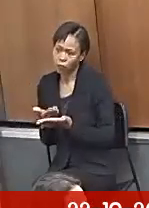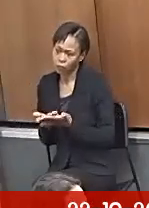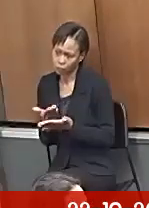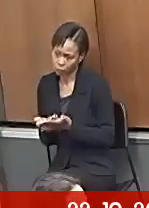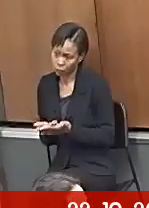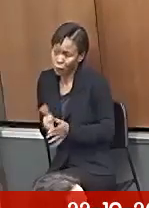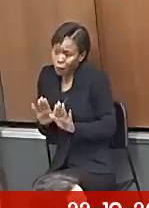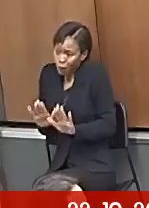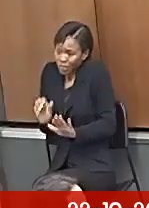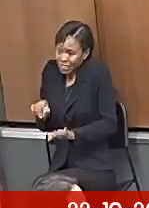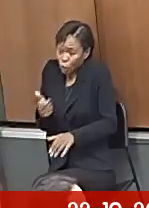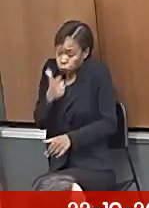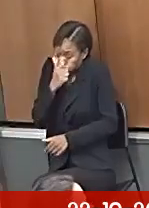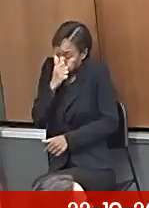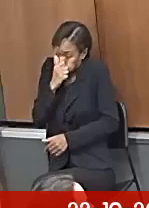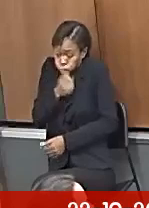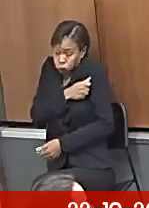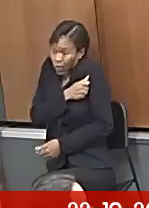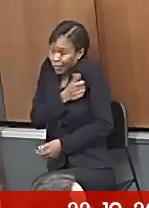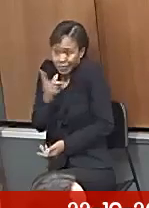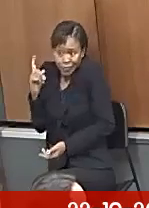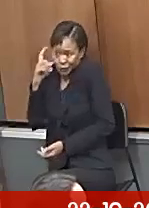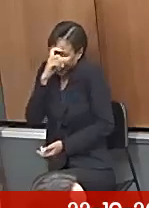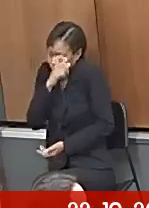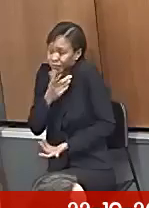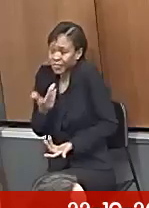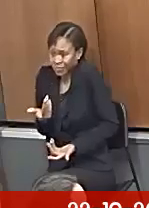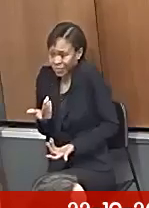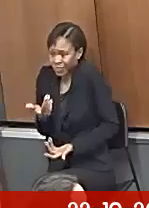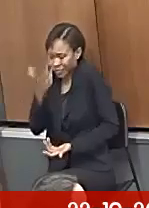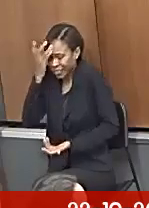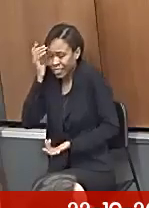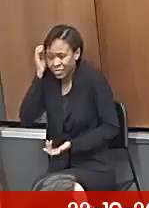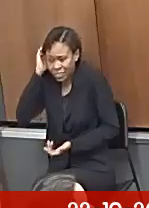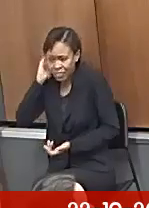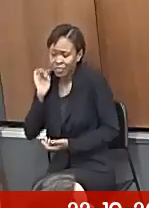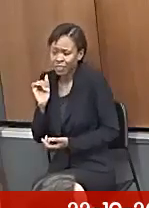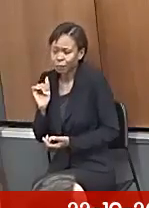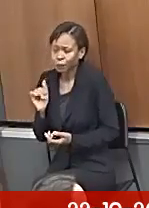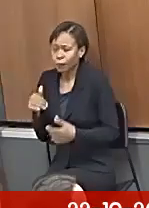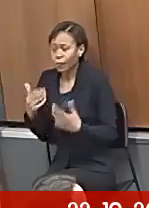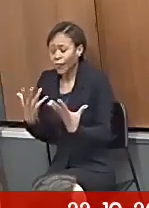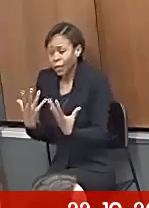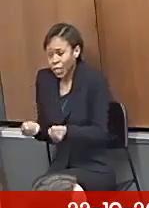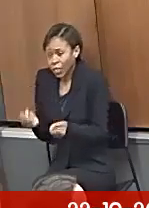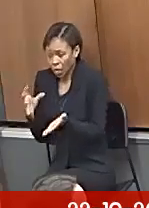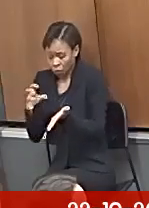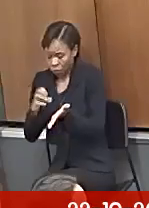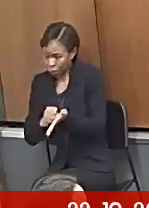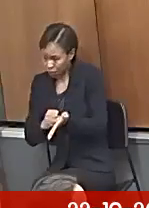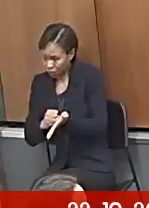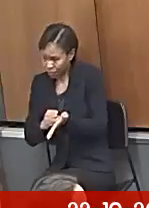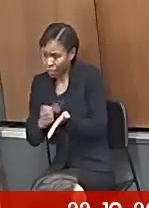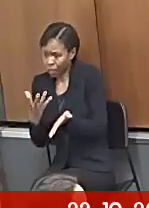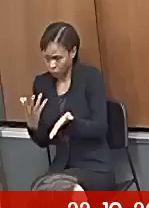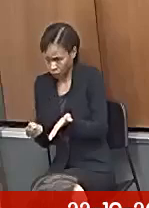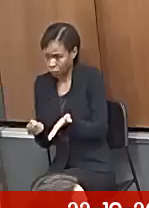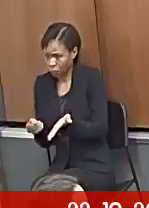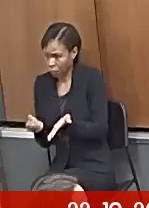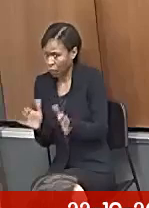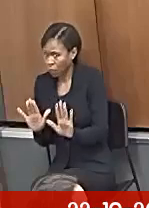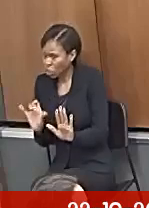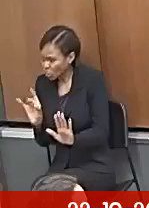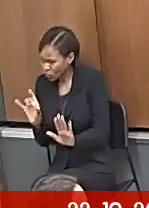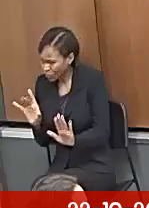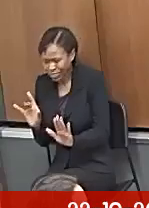sala de aula estiver lotada de alunos. Ou seja, vencida a etapa do aceite da matrícula, o trabalho na perspectiva inclusiva está longe